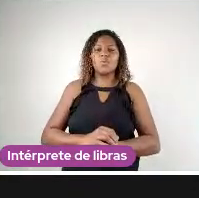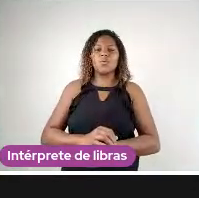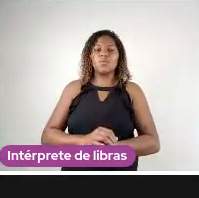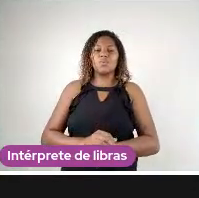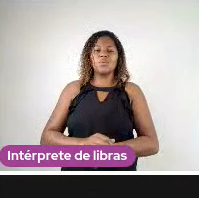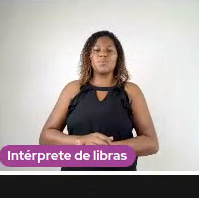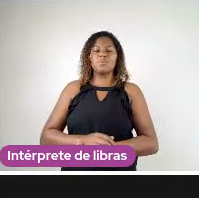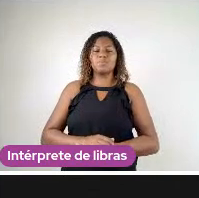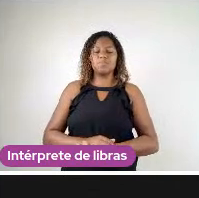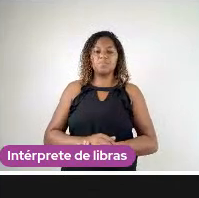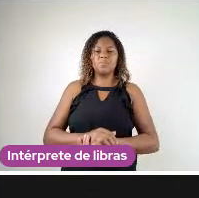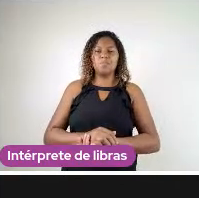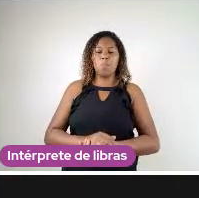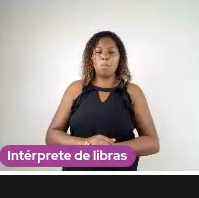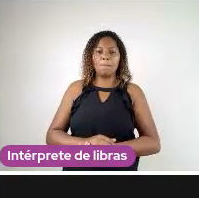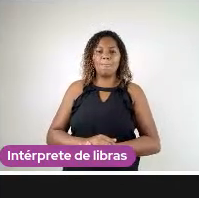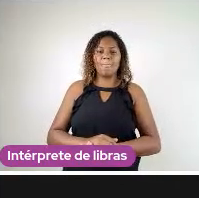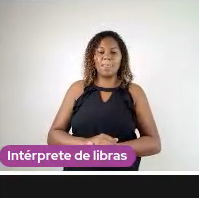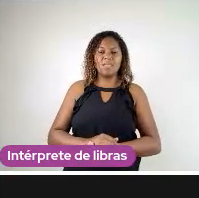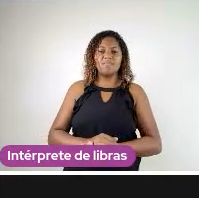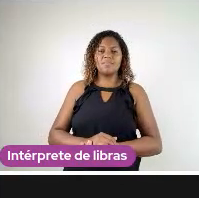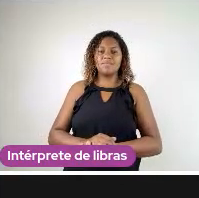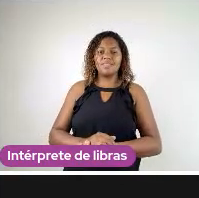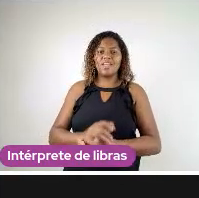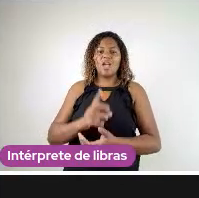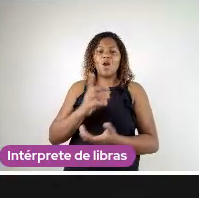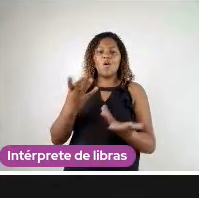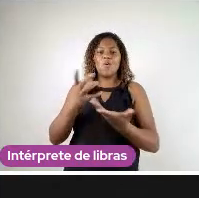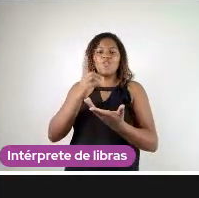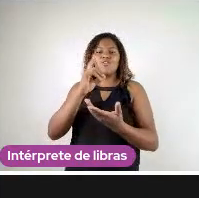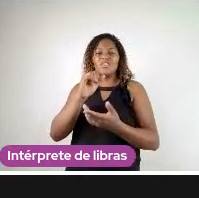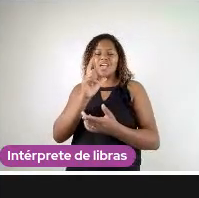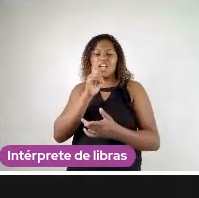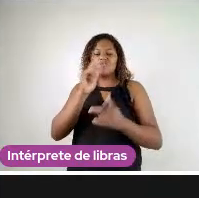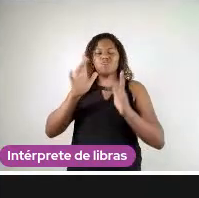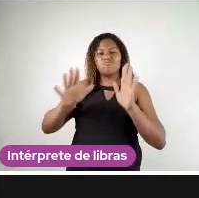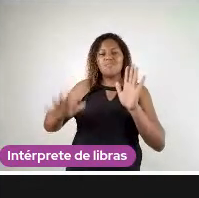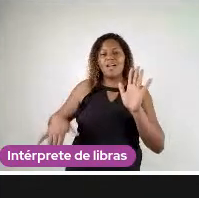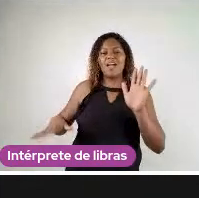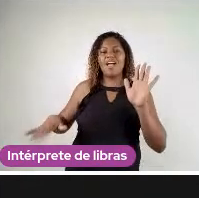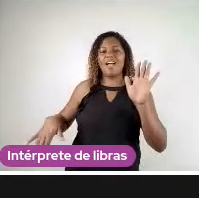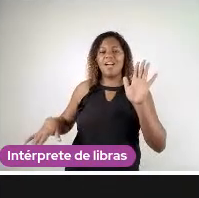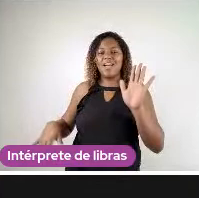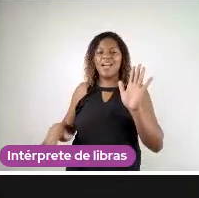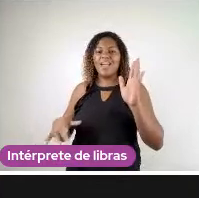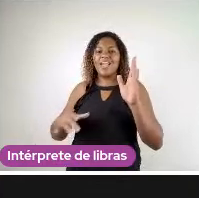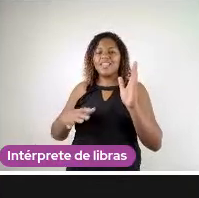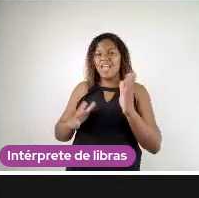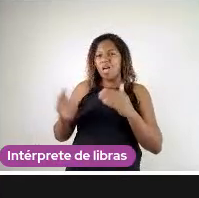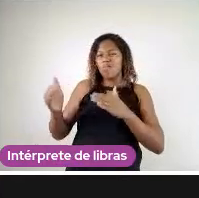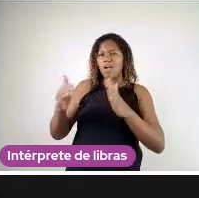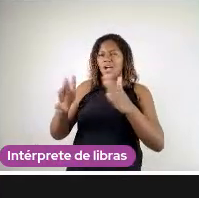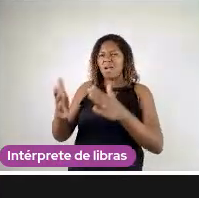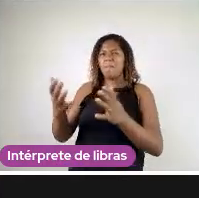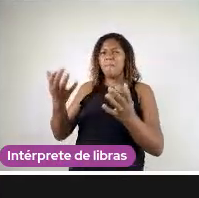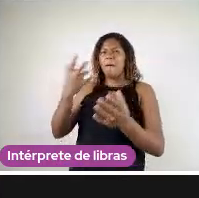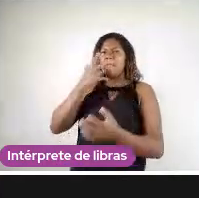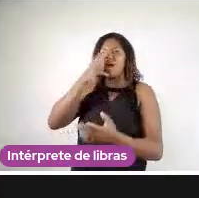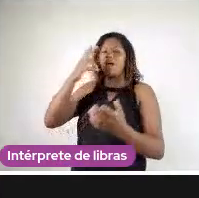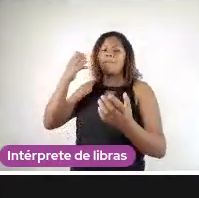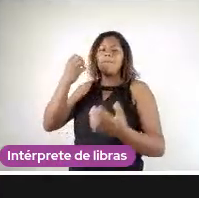lençol. A Índia de praia deserta, as rotas parecem tão certas. Nossa